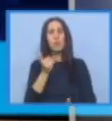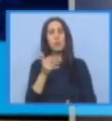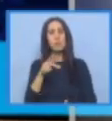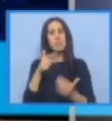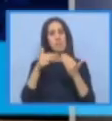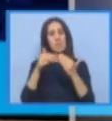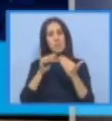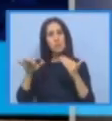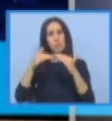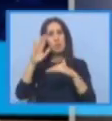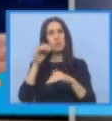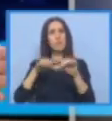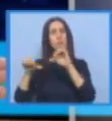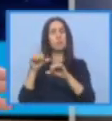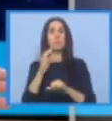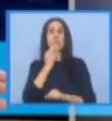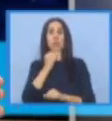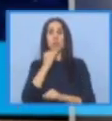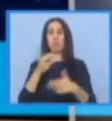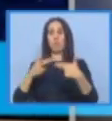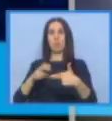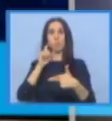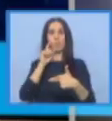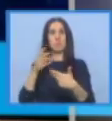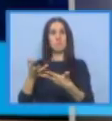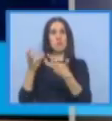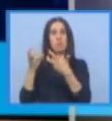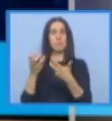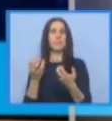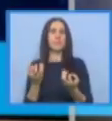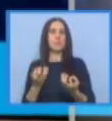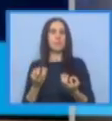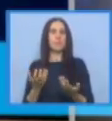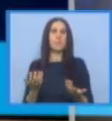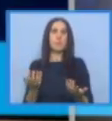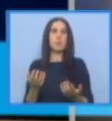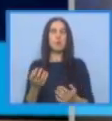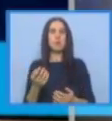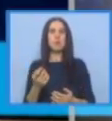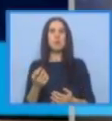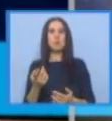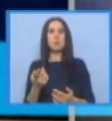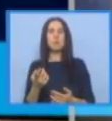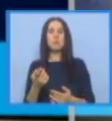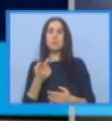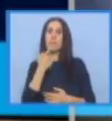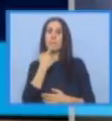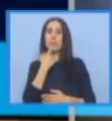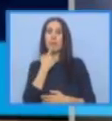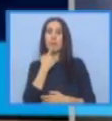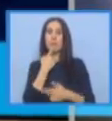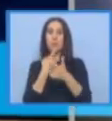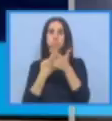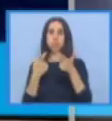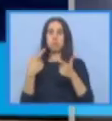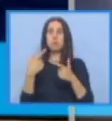2.500 feridos, porque Israel quer defender aquela fronteira. Evidentemente, a pedras responde com tiros de munição real,